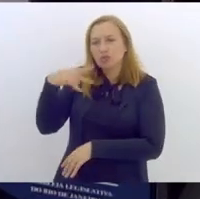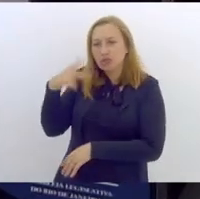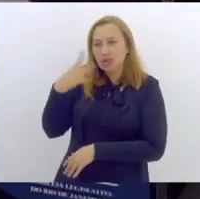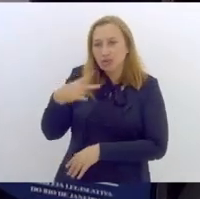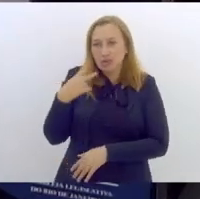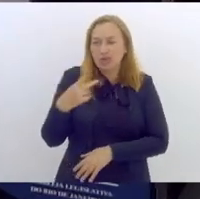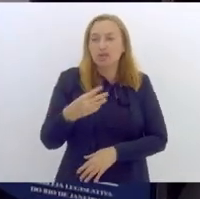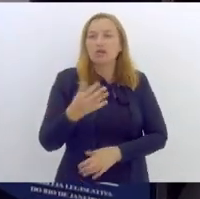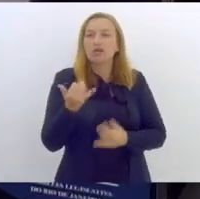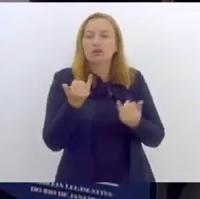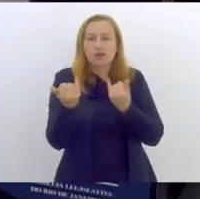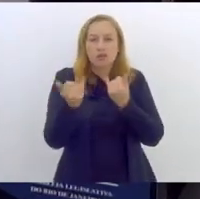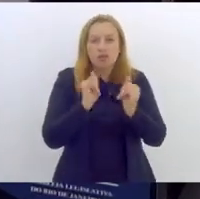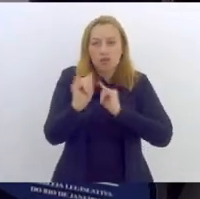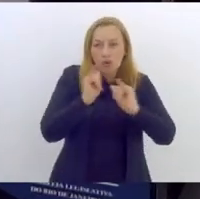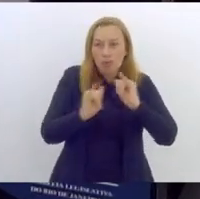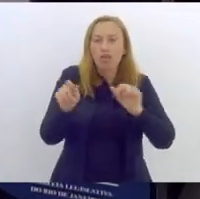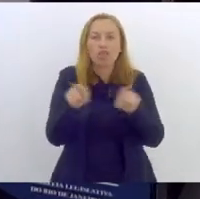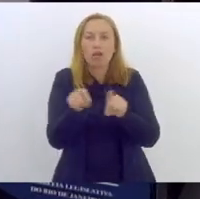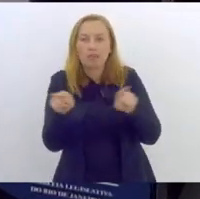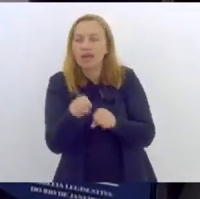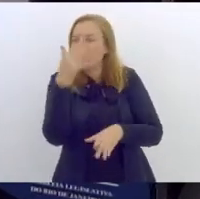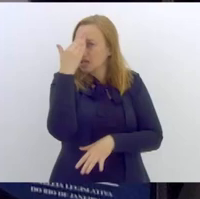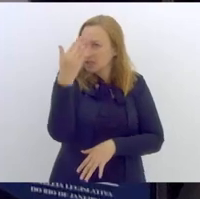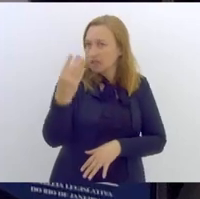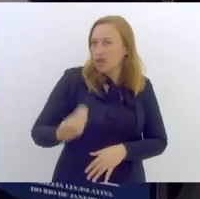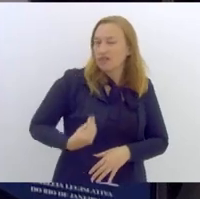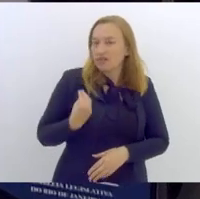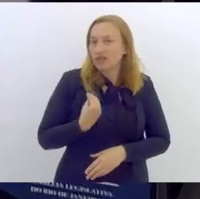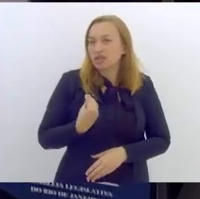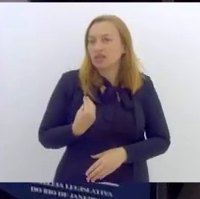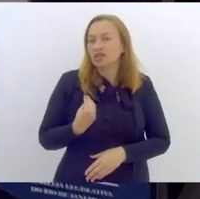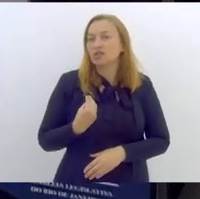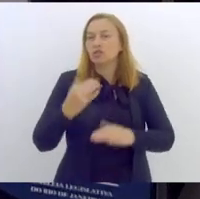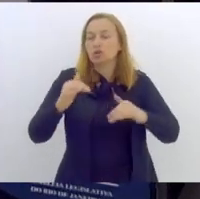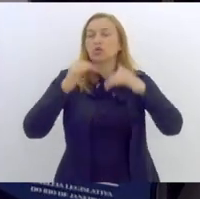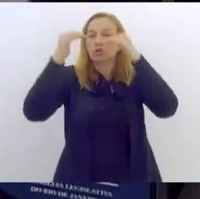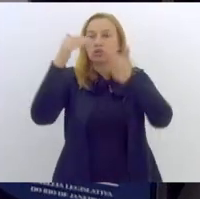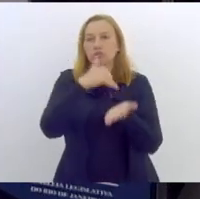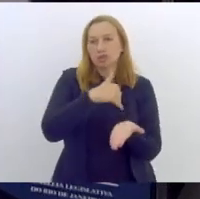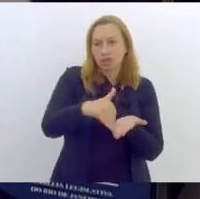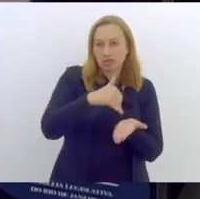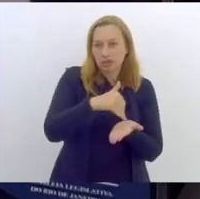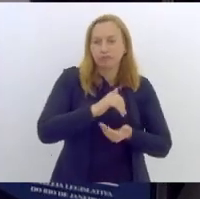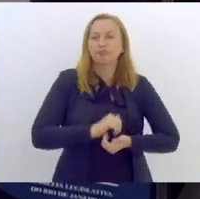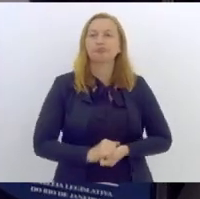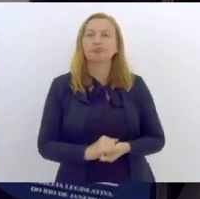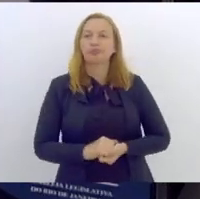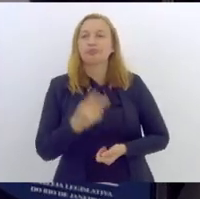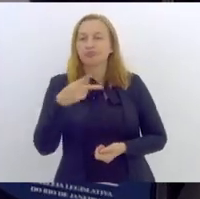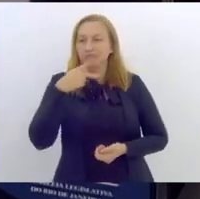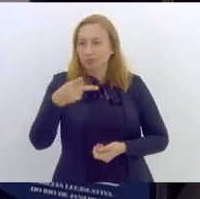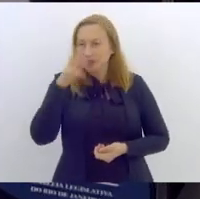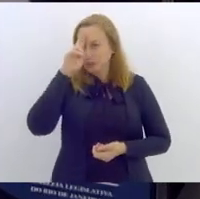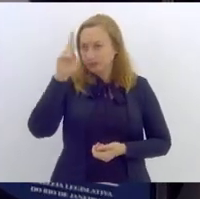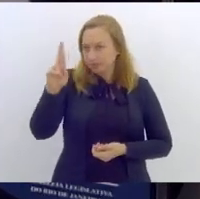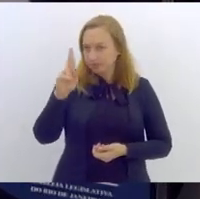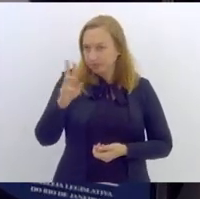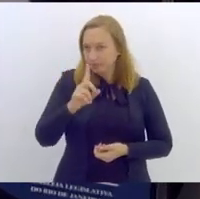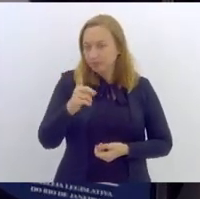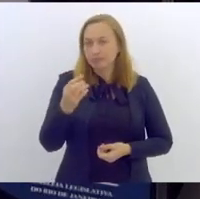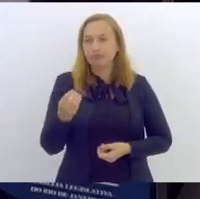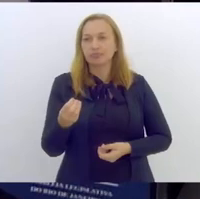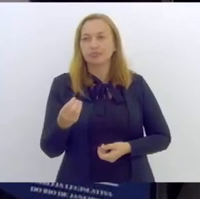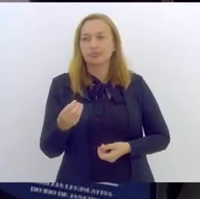quero informar também e agradecer a presença do super secretário e dizer uma coisa para o senhor não entrar na oportunidade